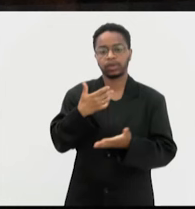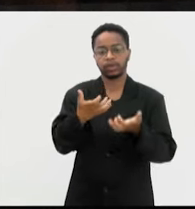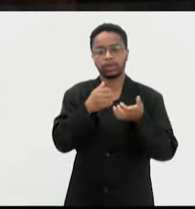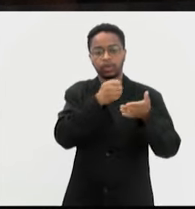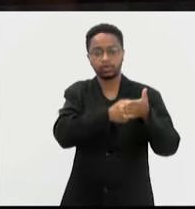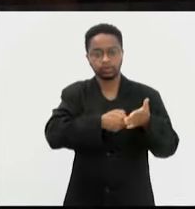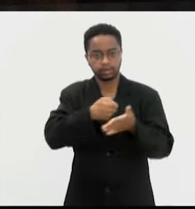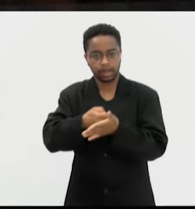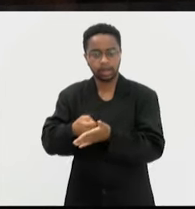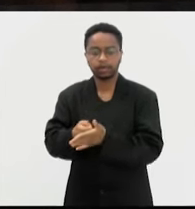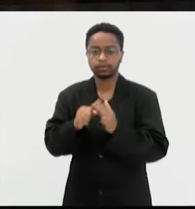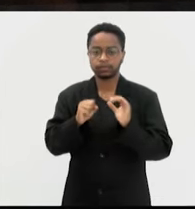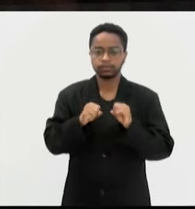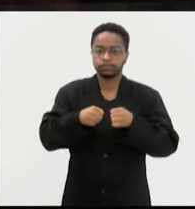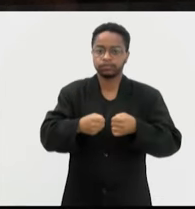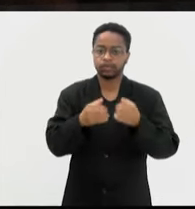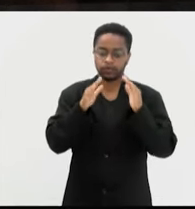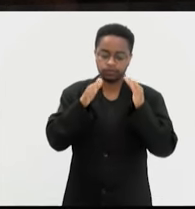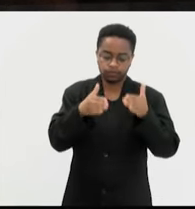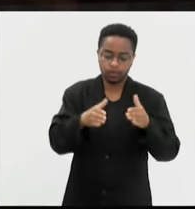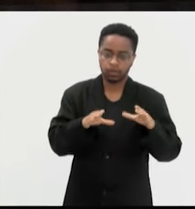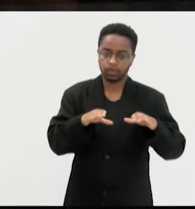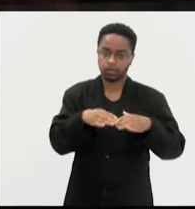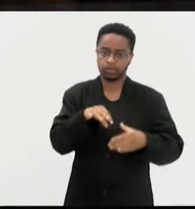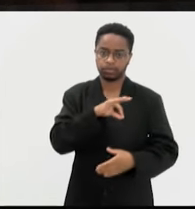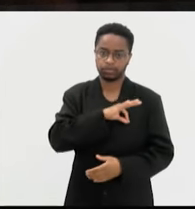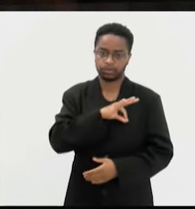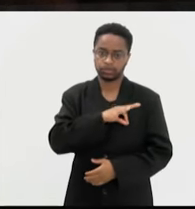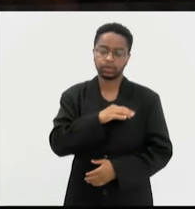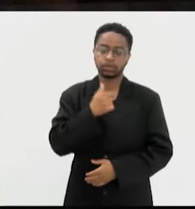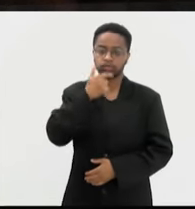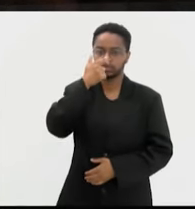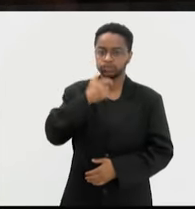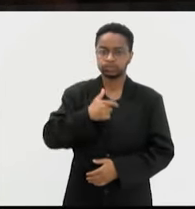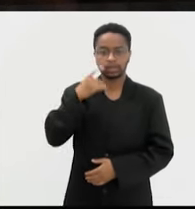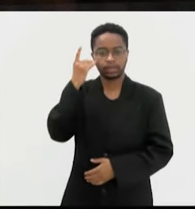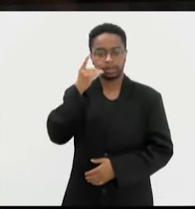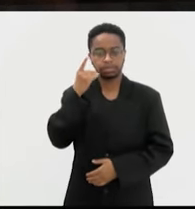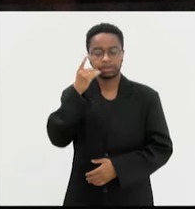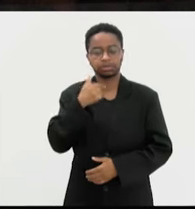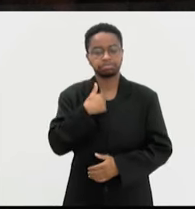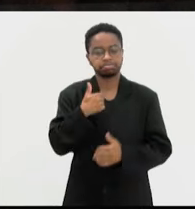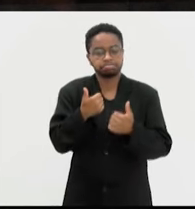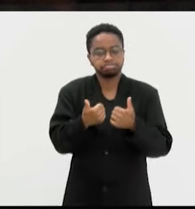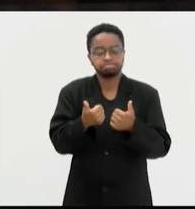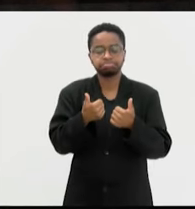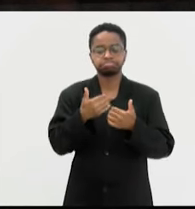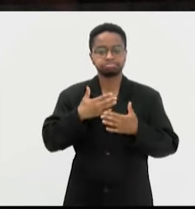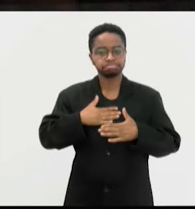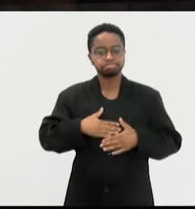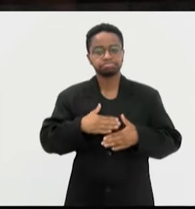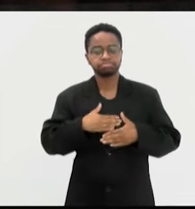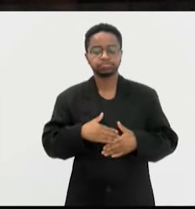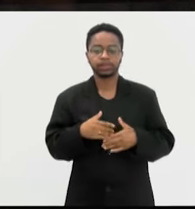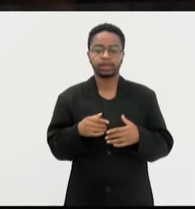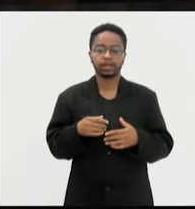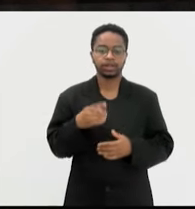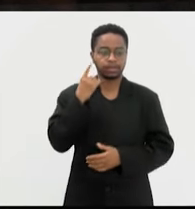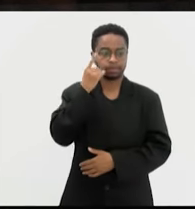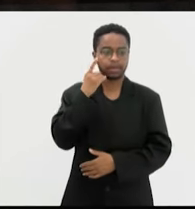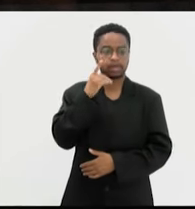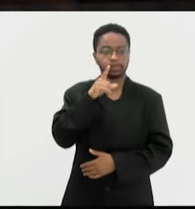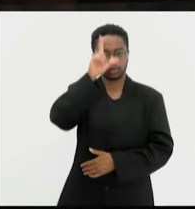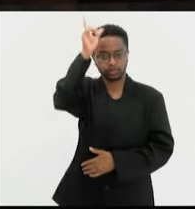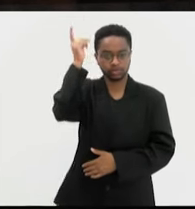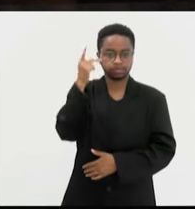batalhar pela nossa Corporação eu sou um parlamentar que eu tenho a tranquilidade né Deputado luí Paulo decano dessa casa